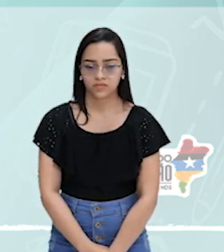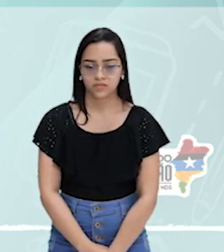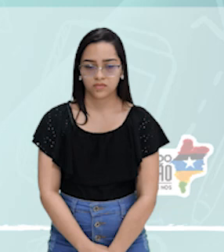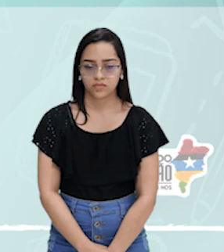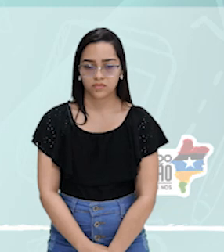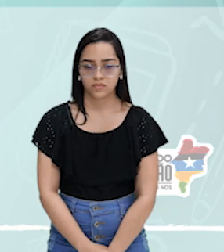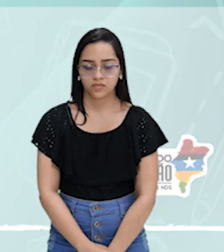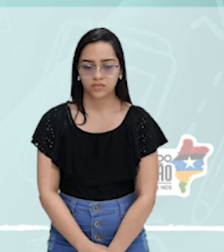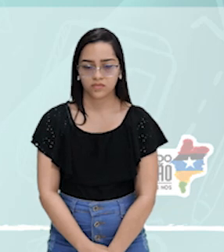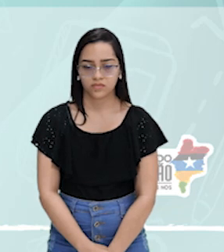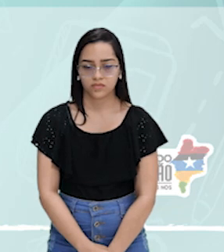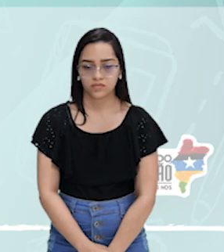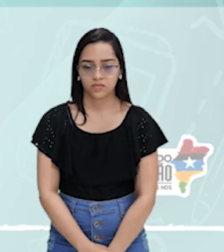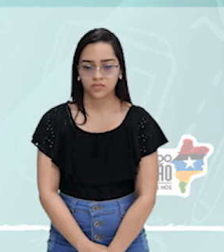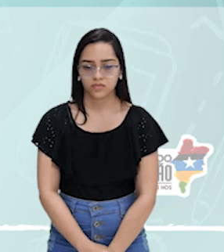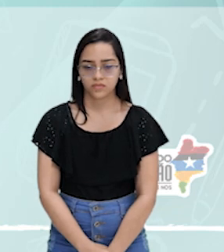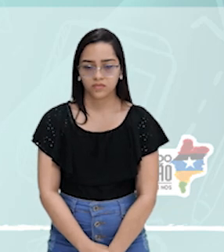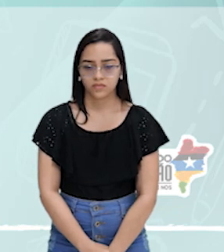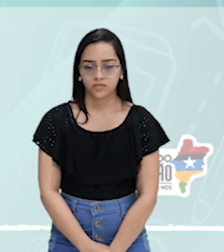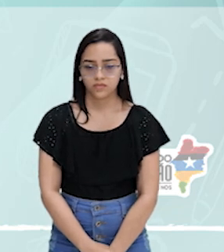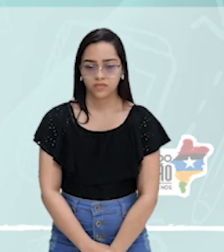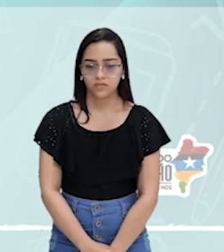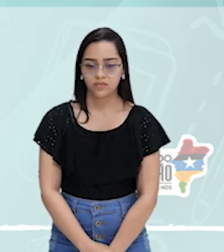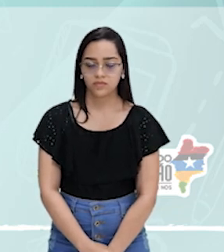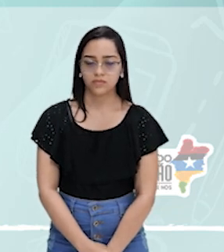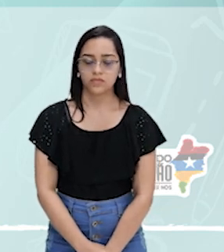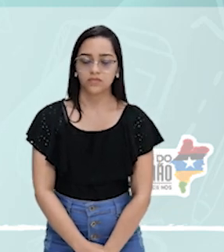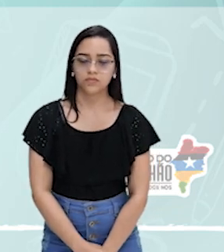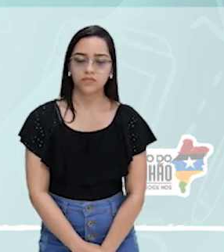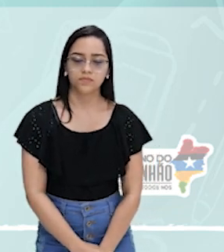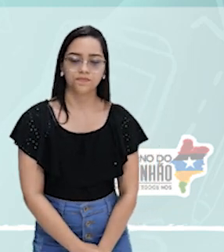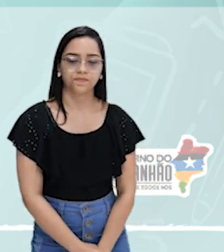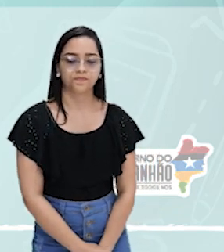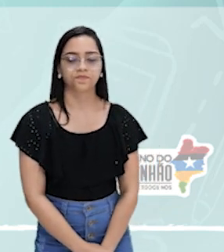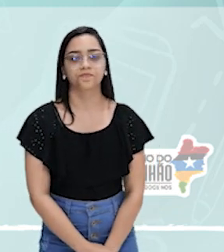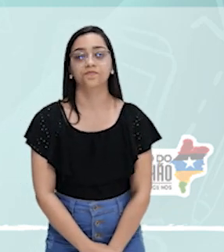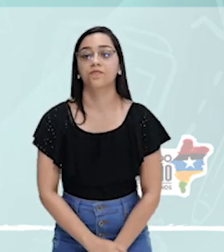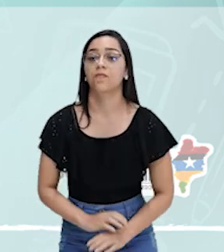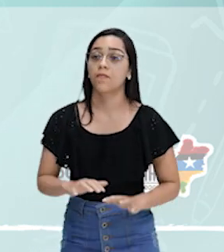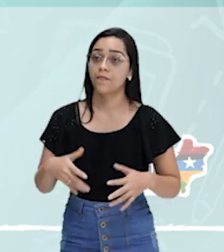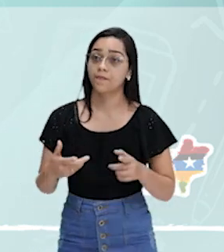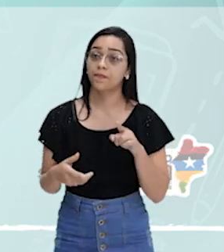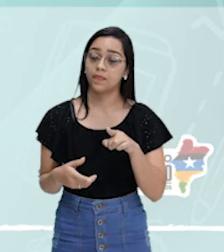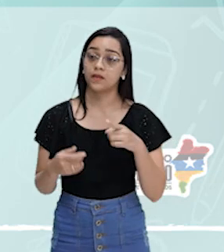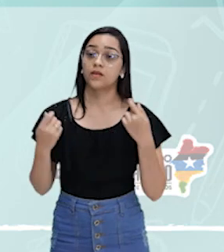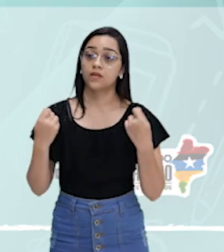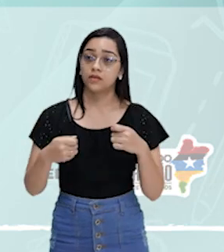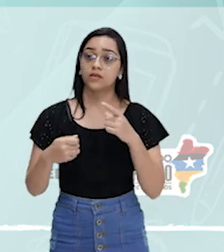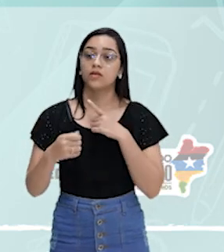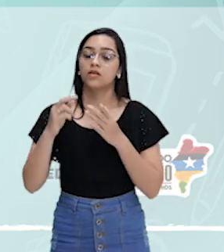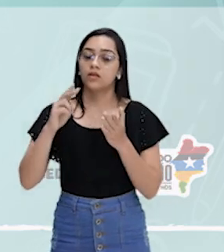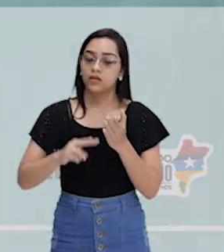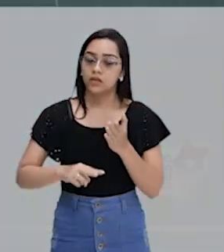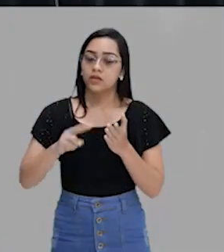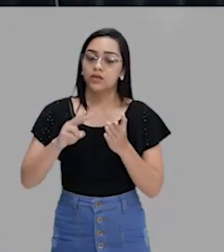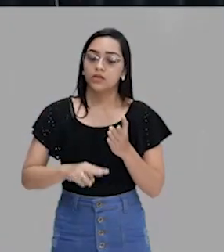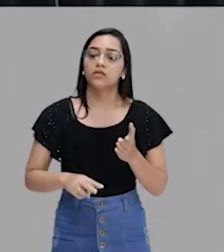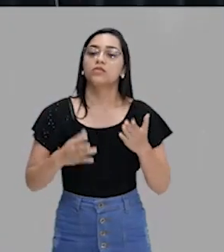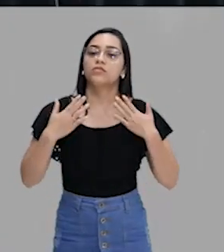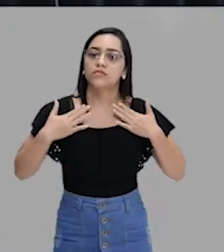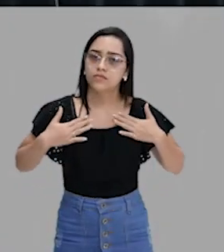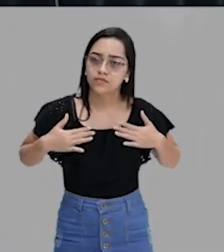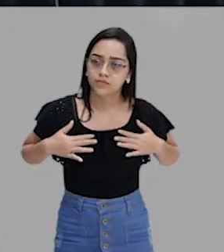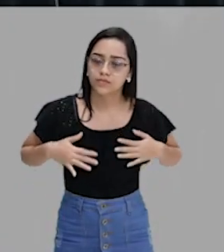aos exibicionismos rudes e extravagantes. Bom, primeiro você tem que fazer uma leitura bem interessante,